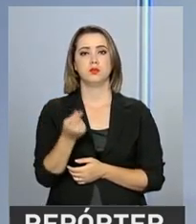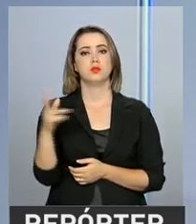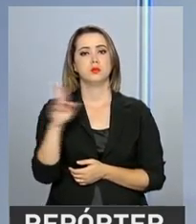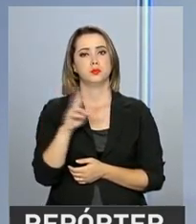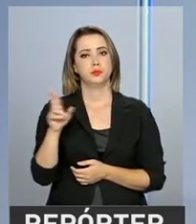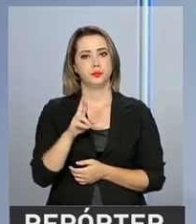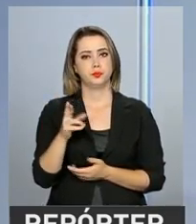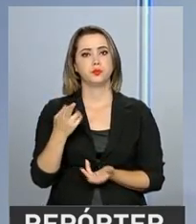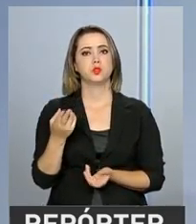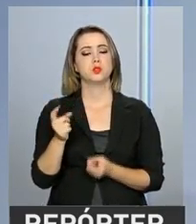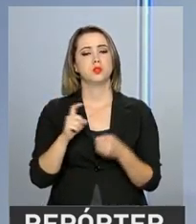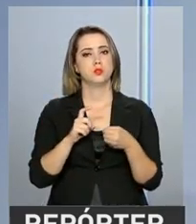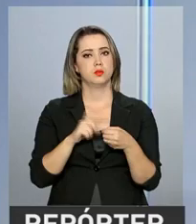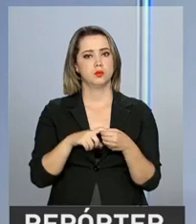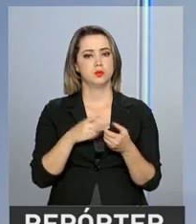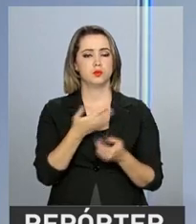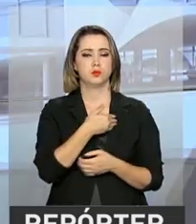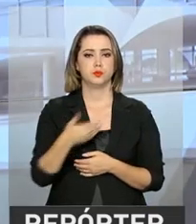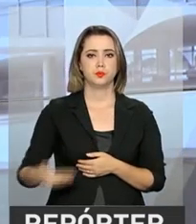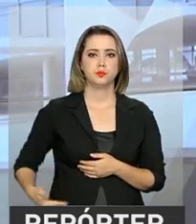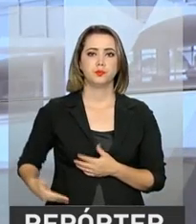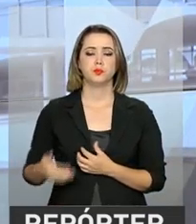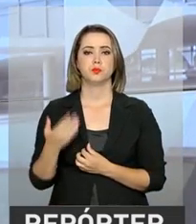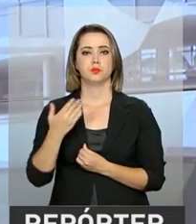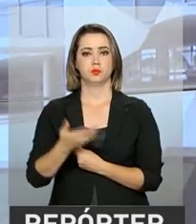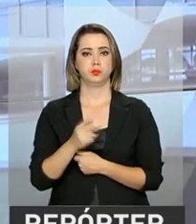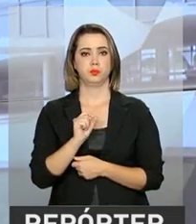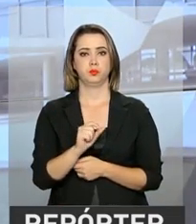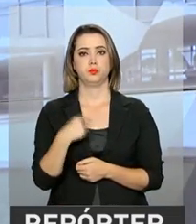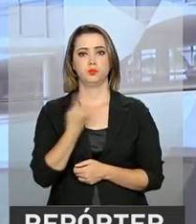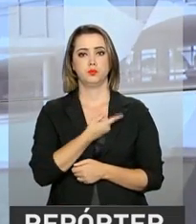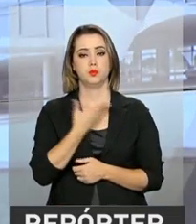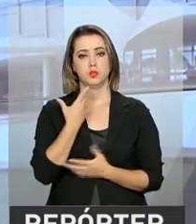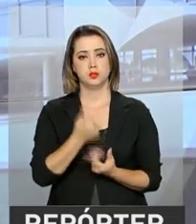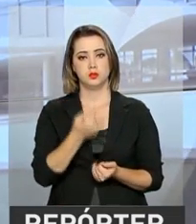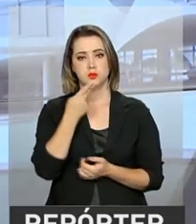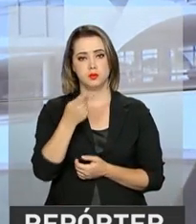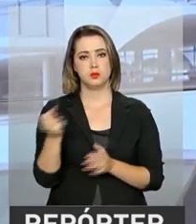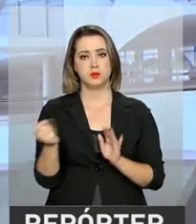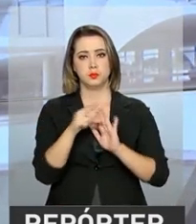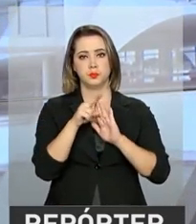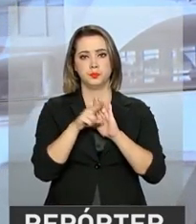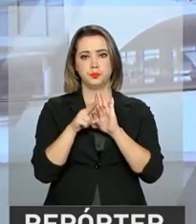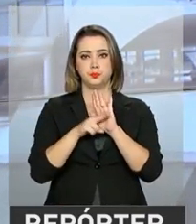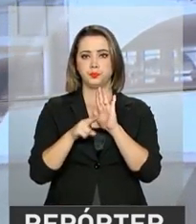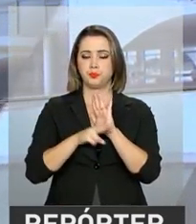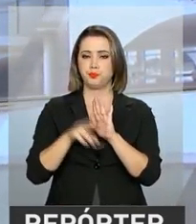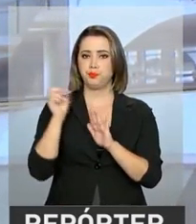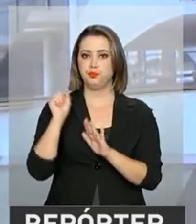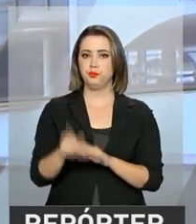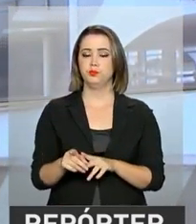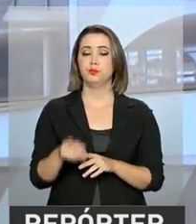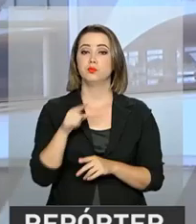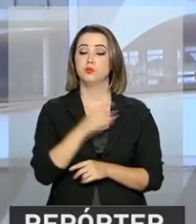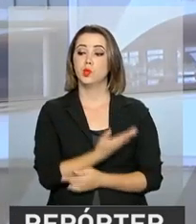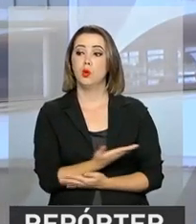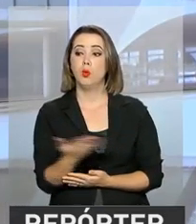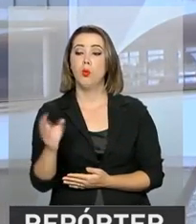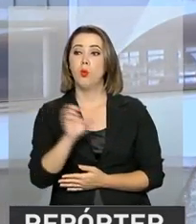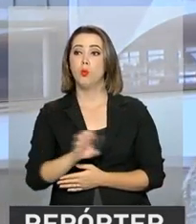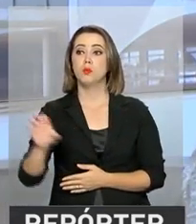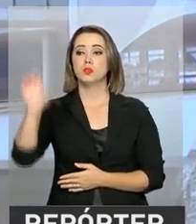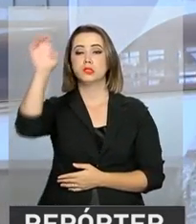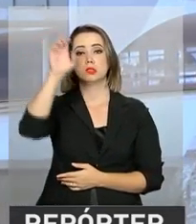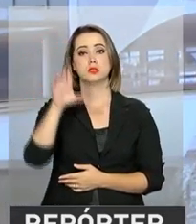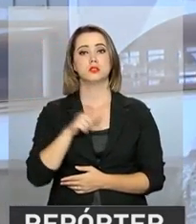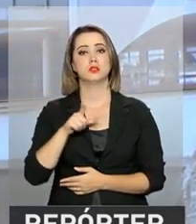R$ 5.000 aos cofres públicos. Nós vamos falar agora de reforma da Previdência. Os estados terão um